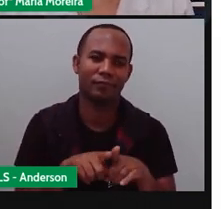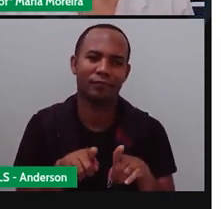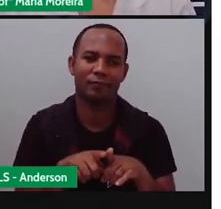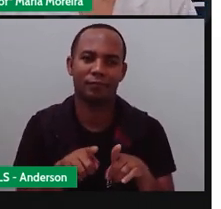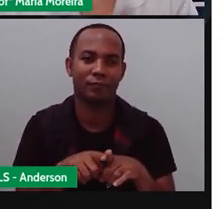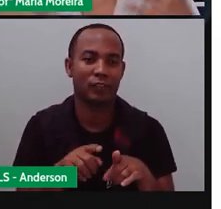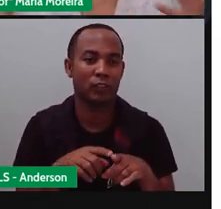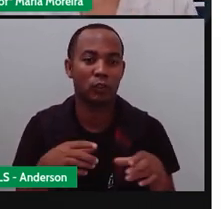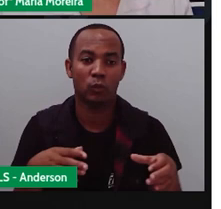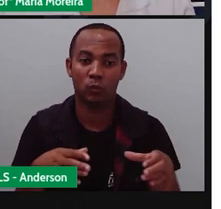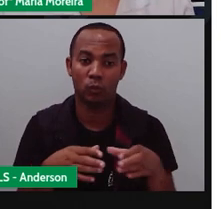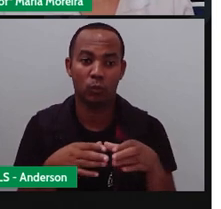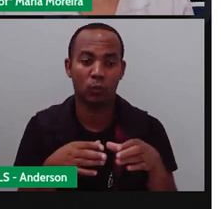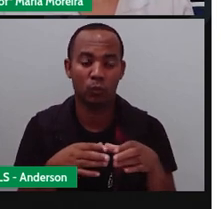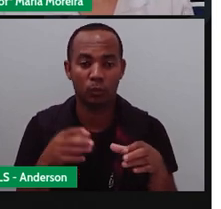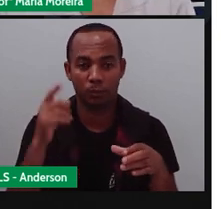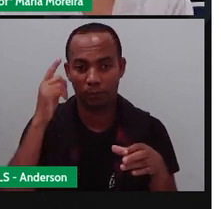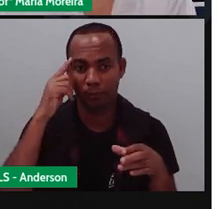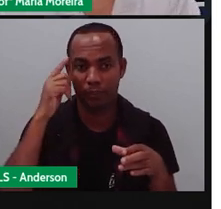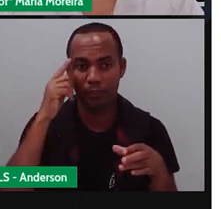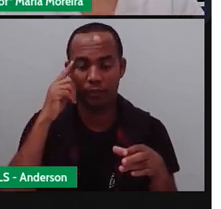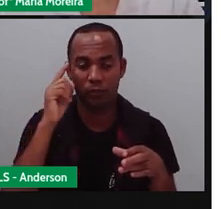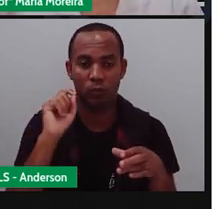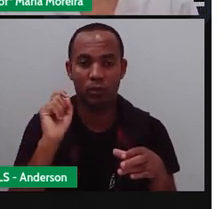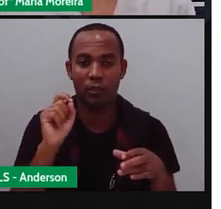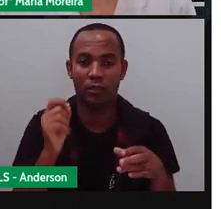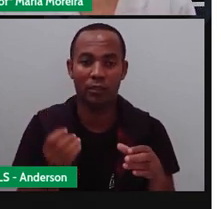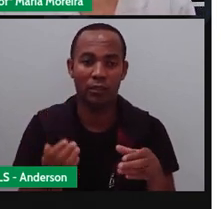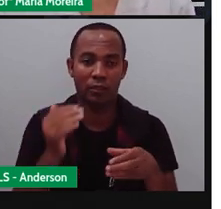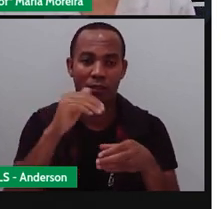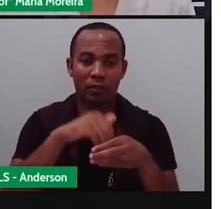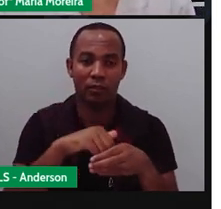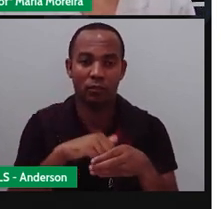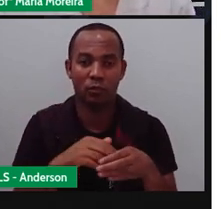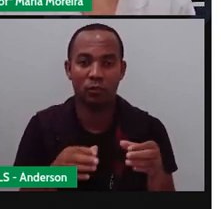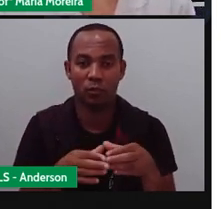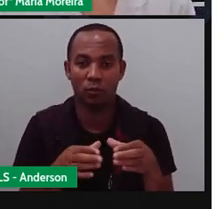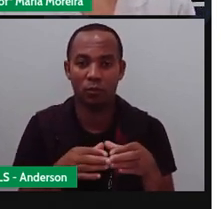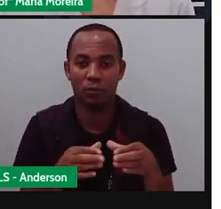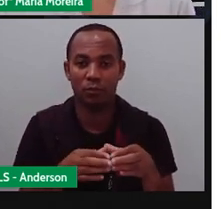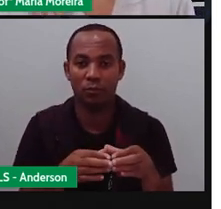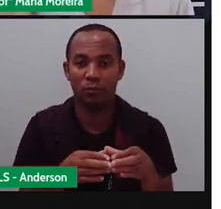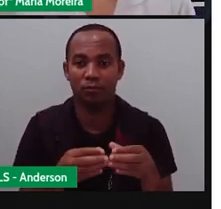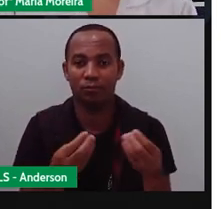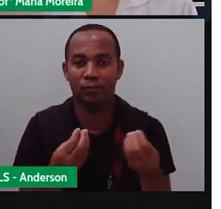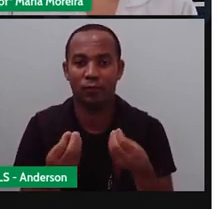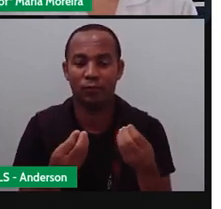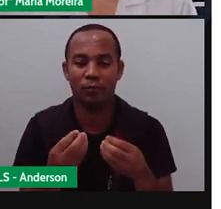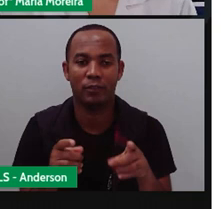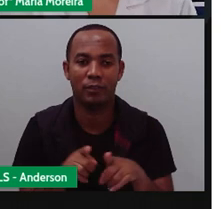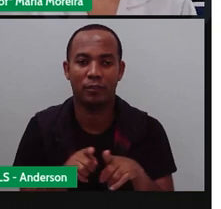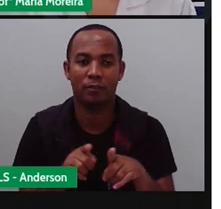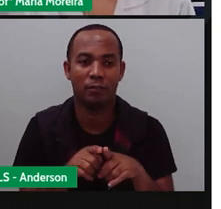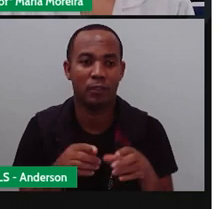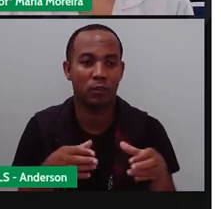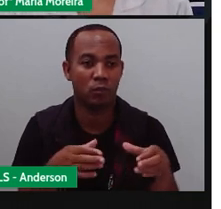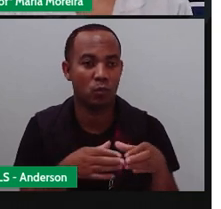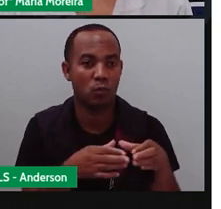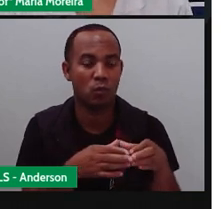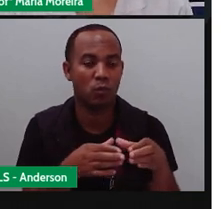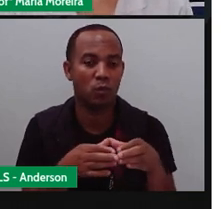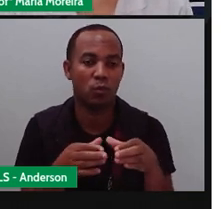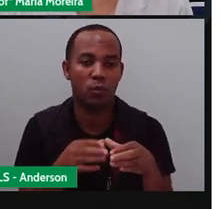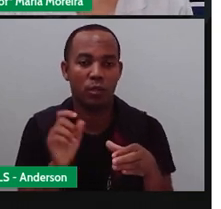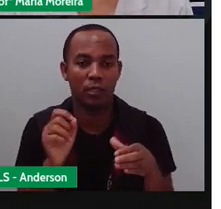né pro Adriana todo mundo pensando aqui isso tô falando dentro do terceiro ano né Sem contar toda a equipe do